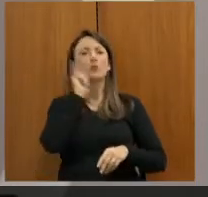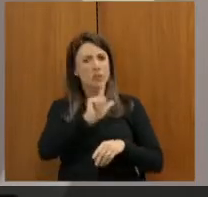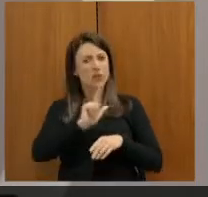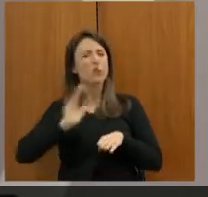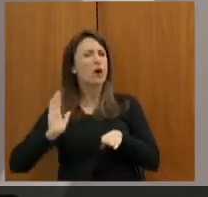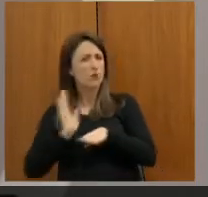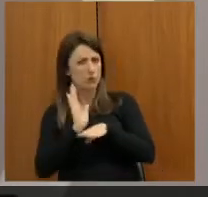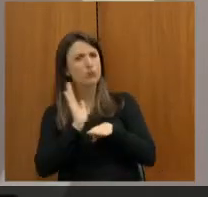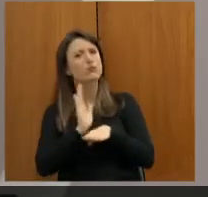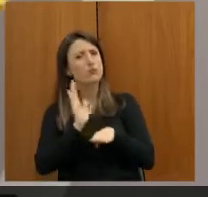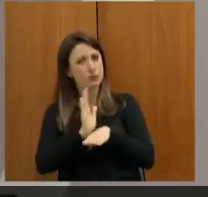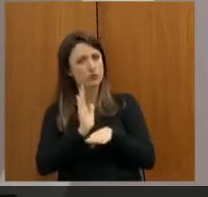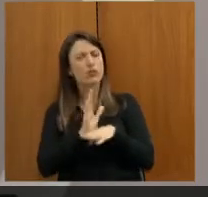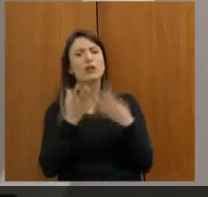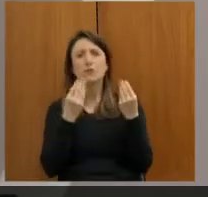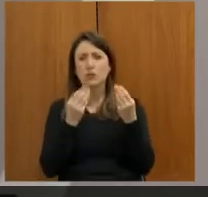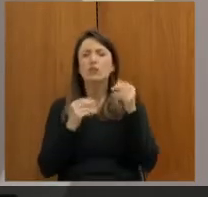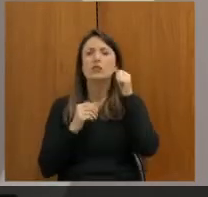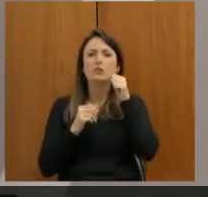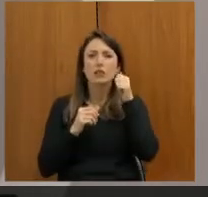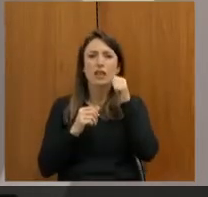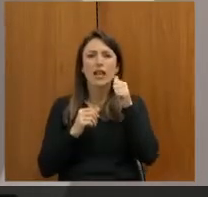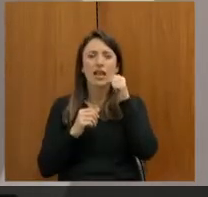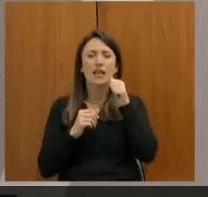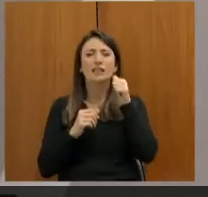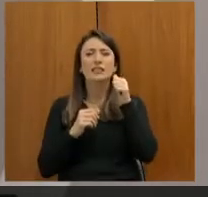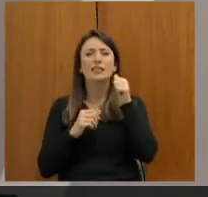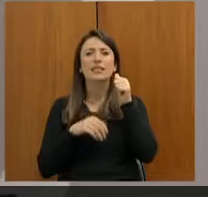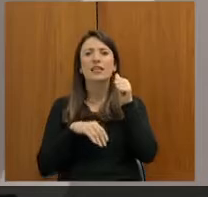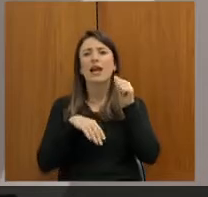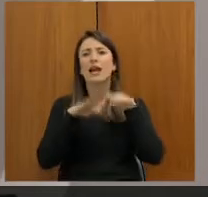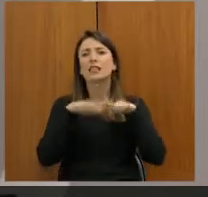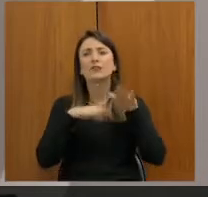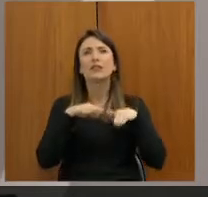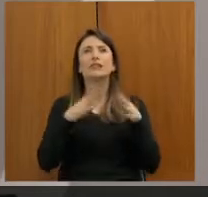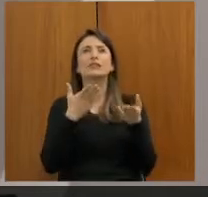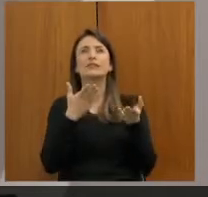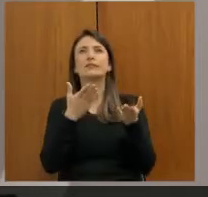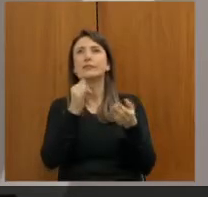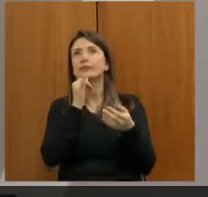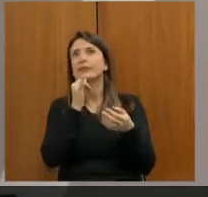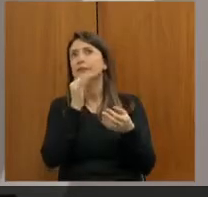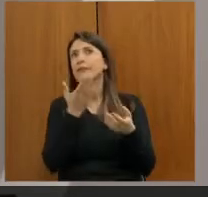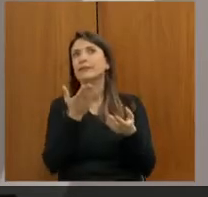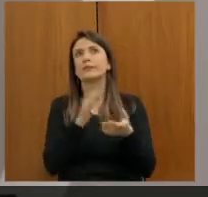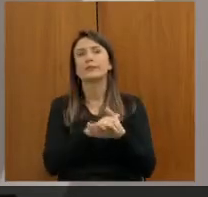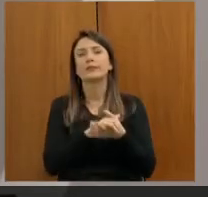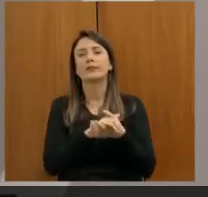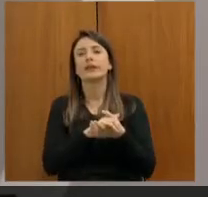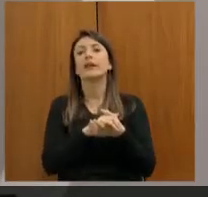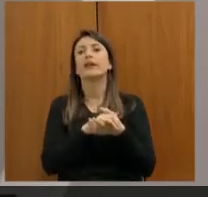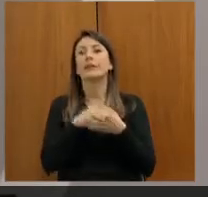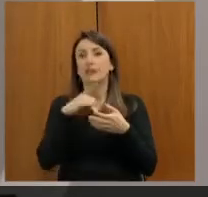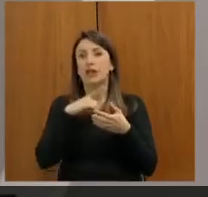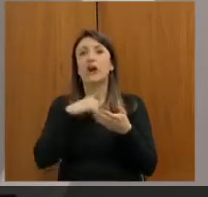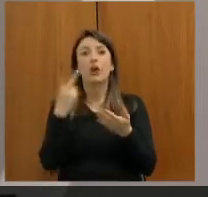inclusive em trânsito mulheres assim que estavam sendo né É traficados até o em